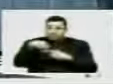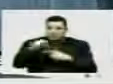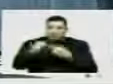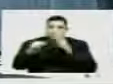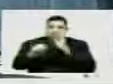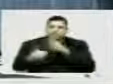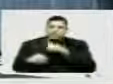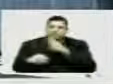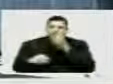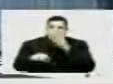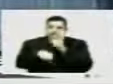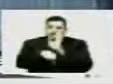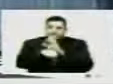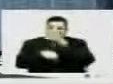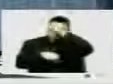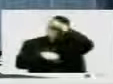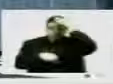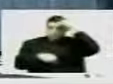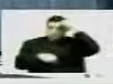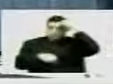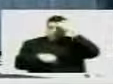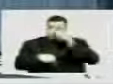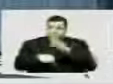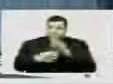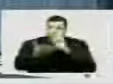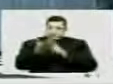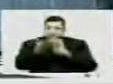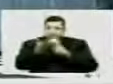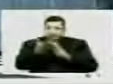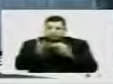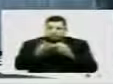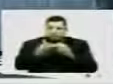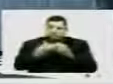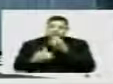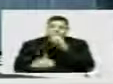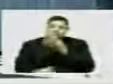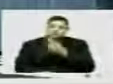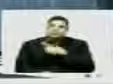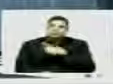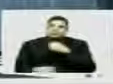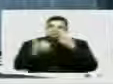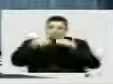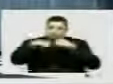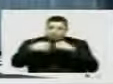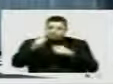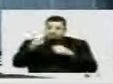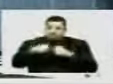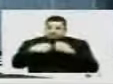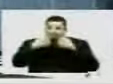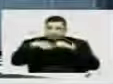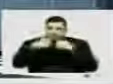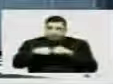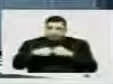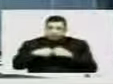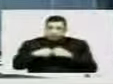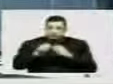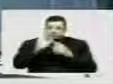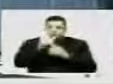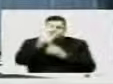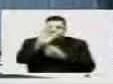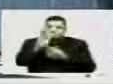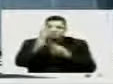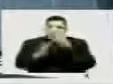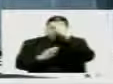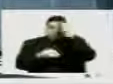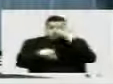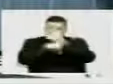exige. O Estado do Amazonas, a Secretaria da Fazenda, precisa, deputado Zé Ricardo, apresentar